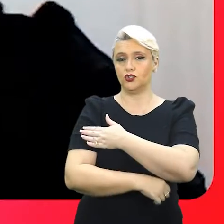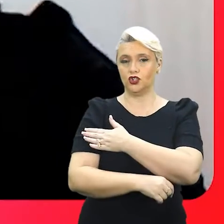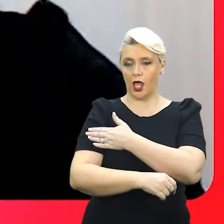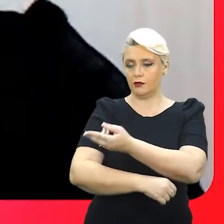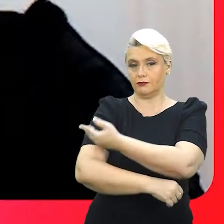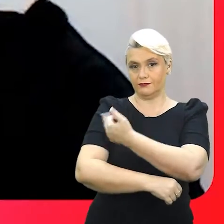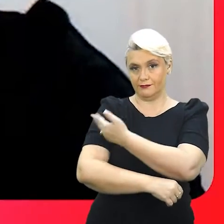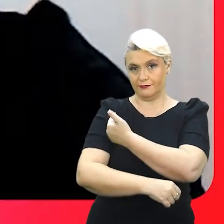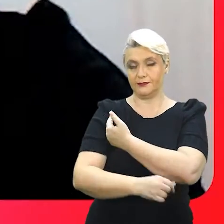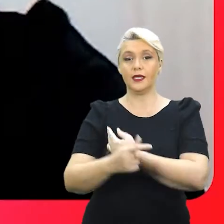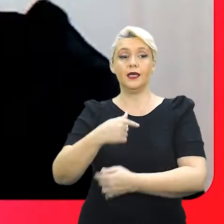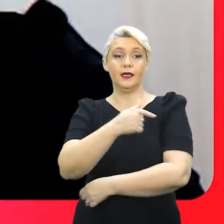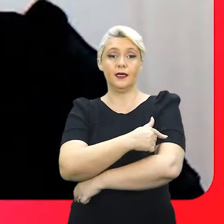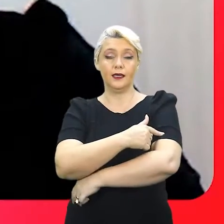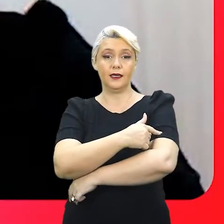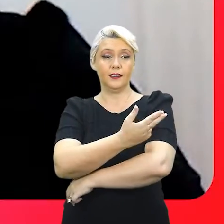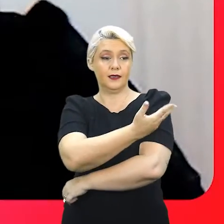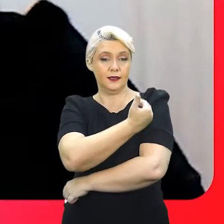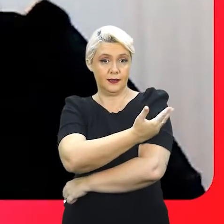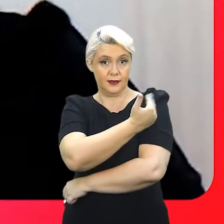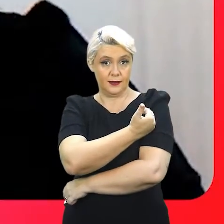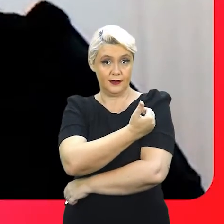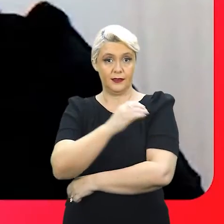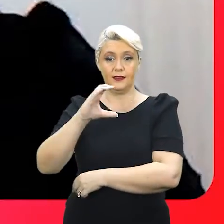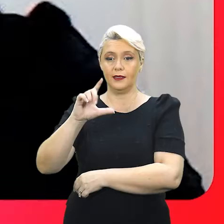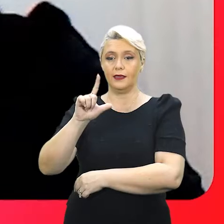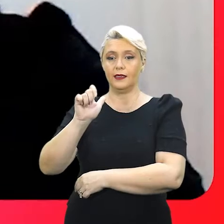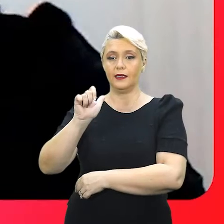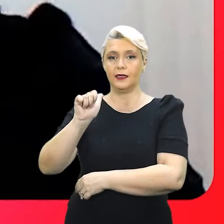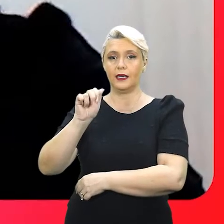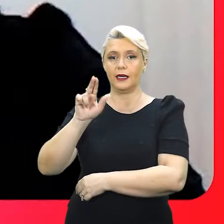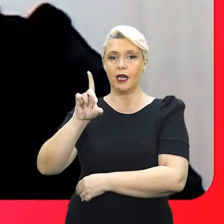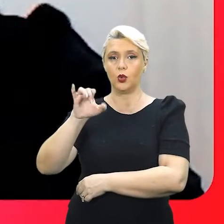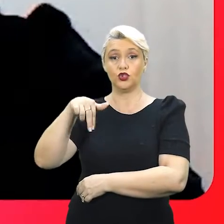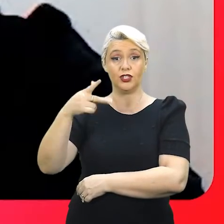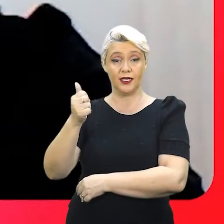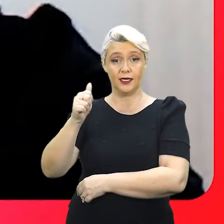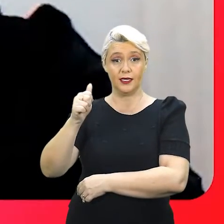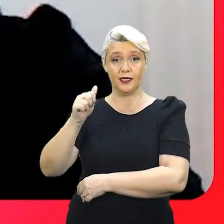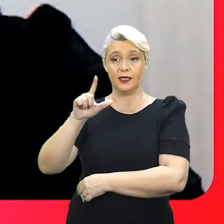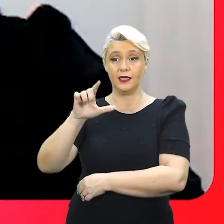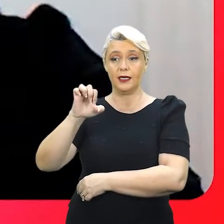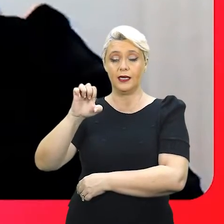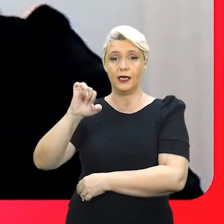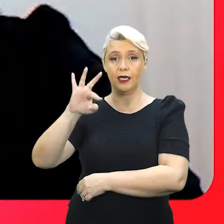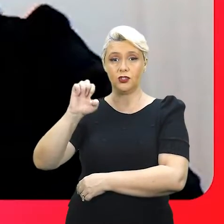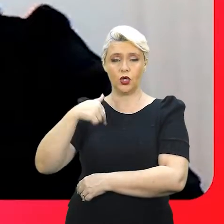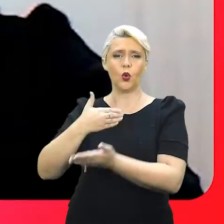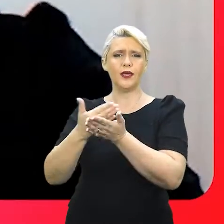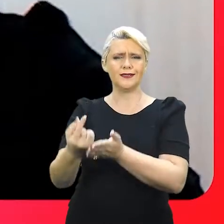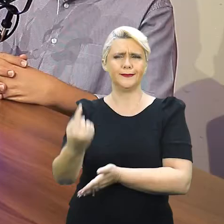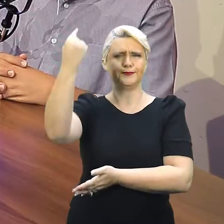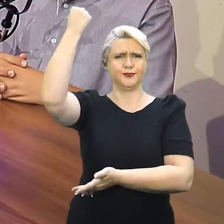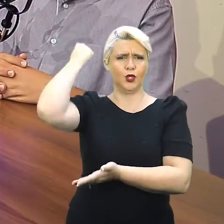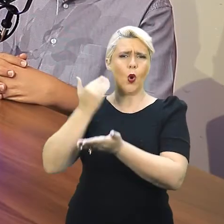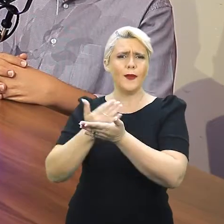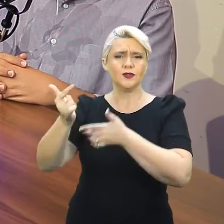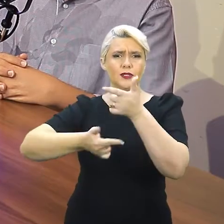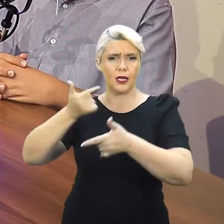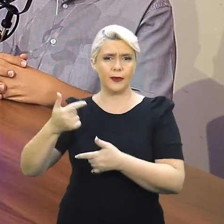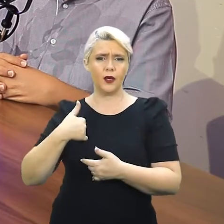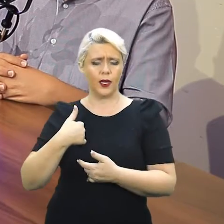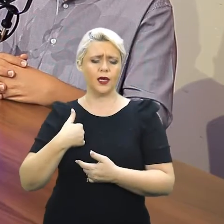Olha. E no braço esquerdo, a Claudinha Leite, cantora, que eu a conheci no começo da carreira dela. Sim. E ela foi